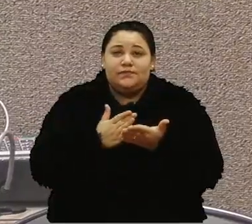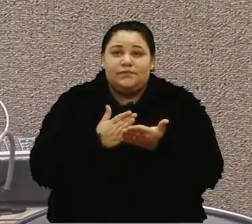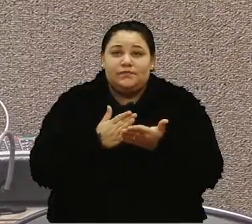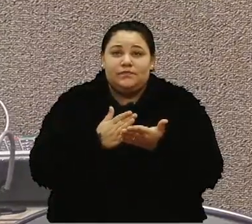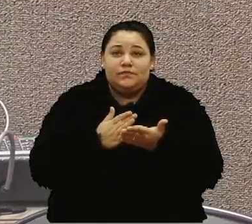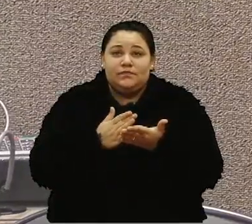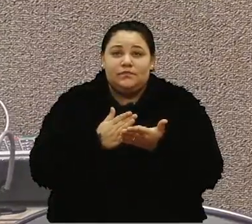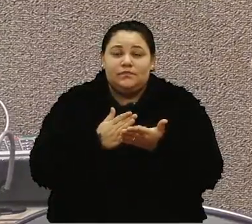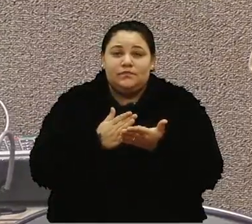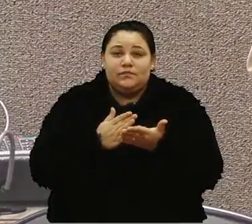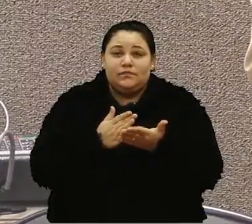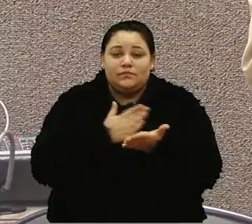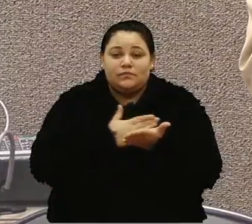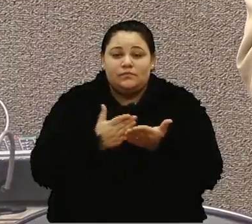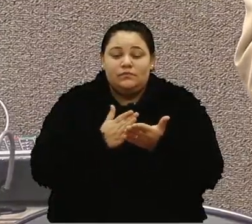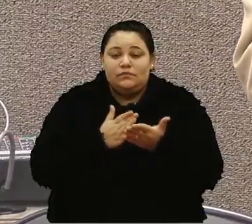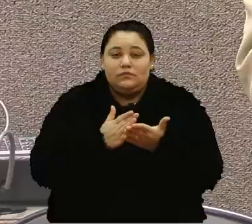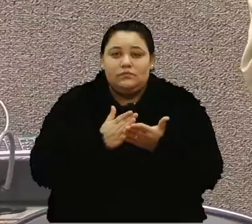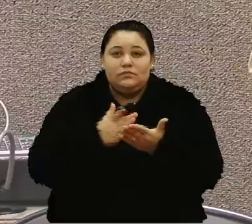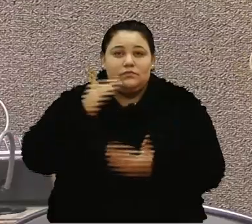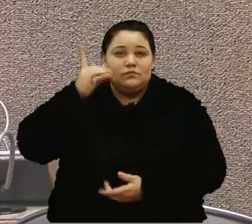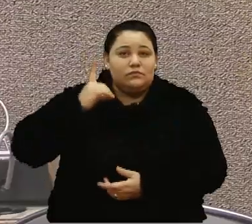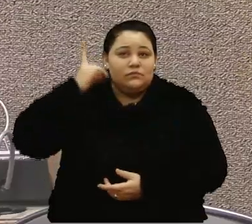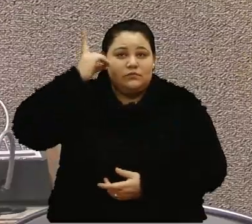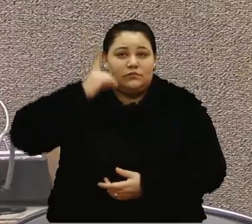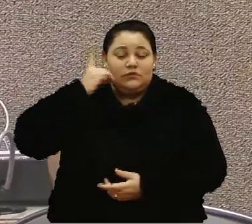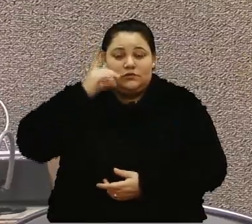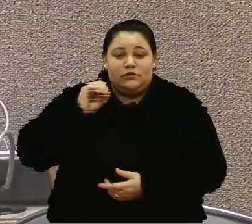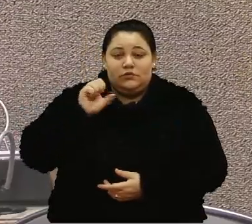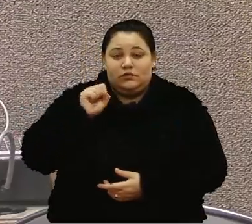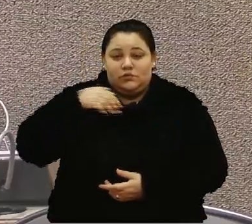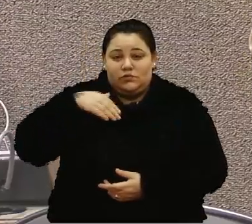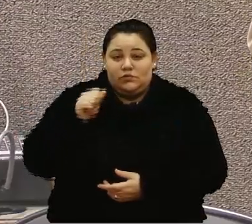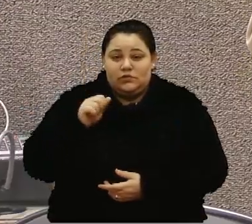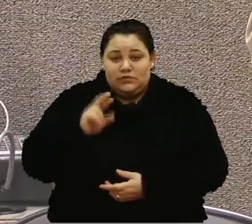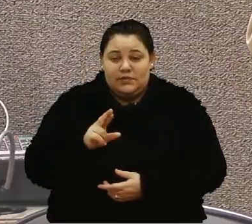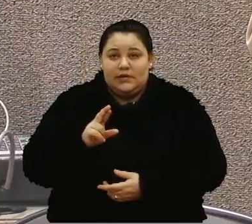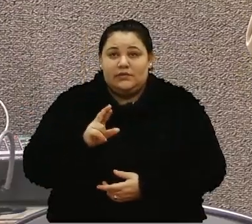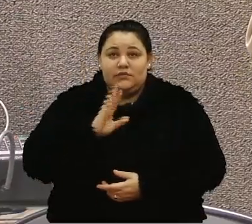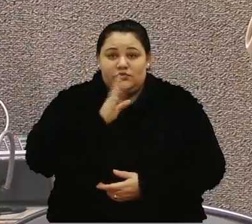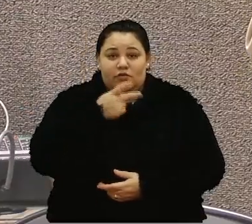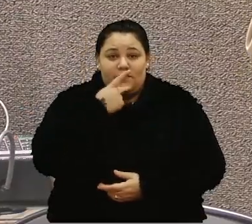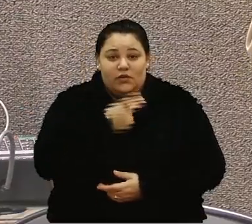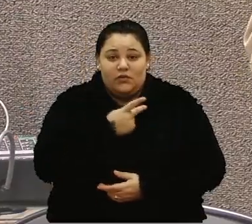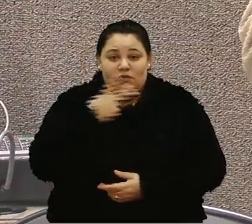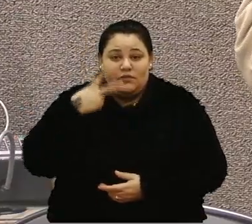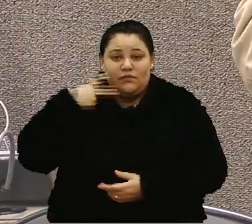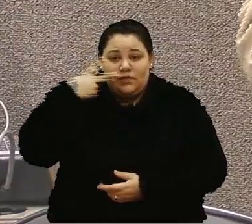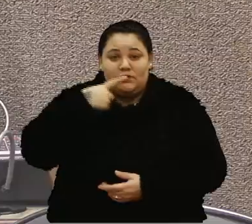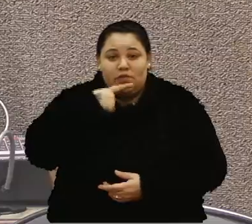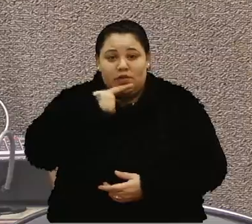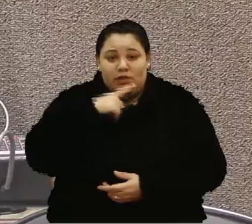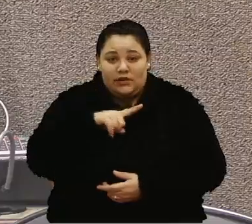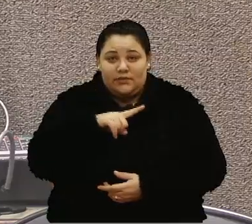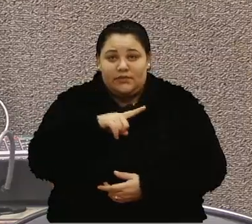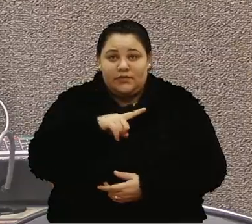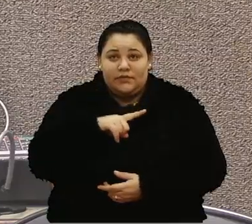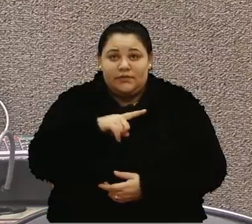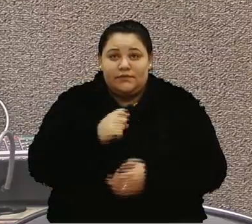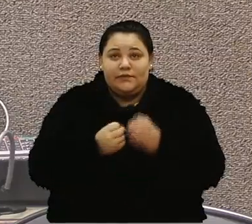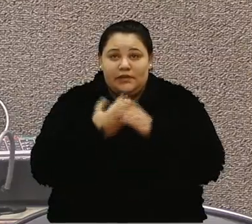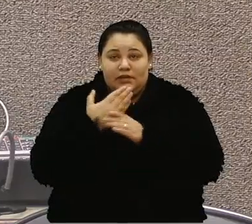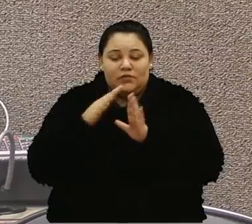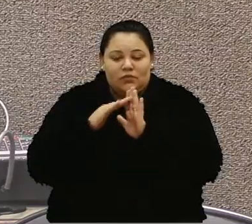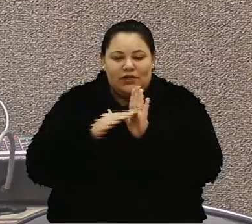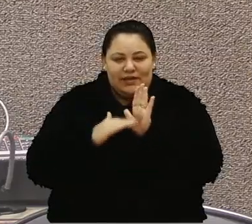começou com, então, um deputado, Osmar Terra, como bem falou o vereador Caleb, foi baseado num